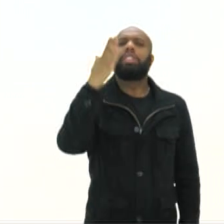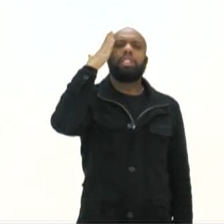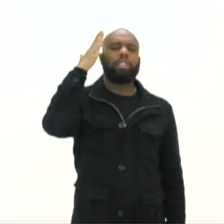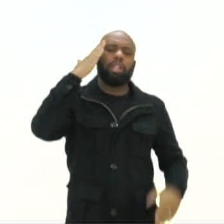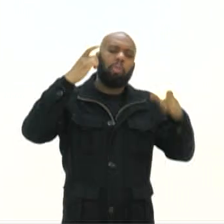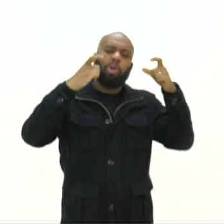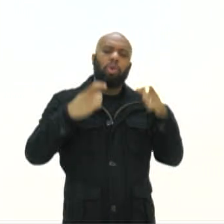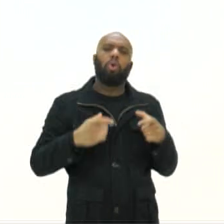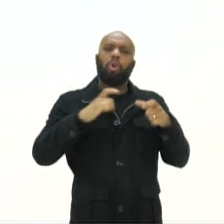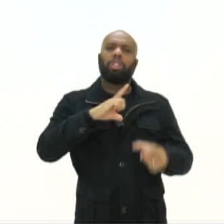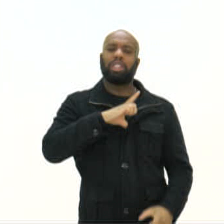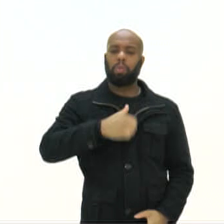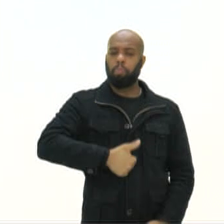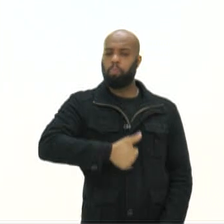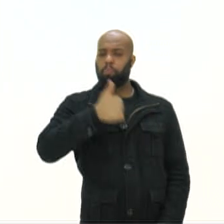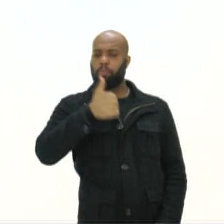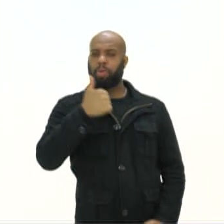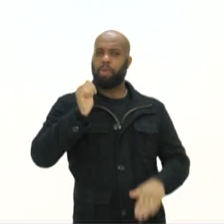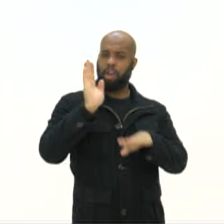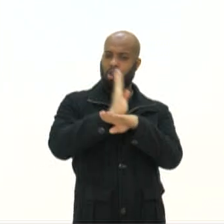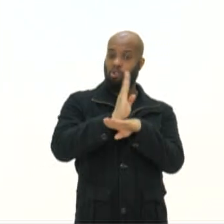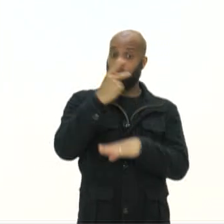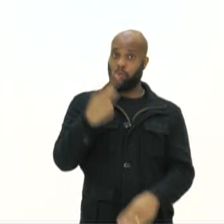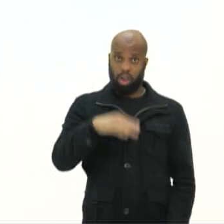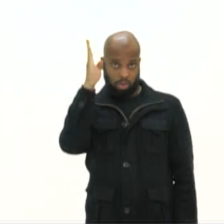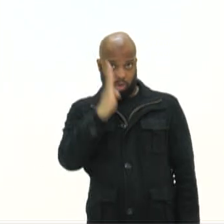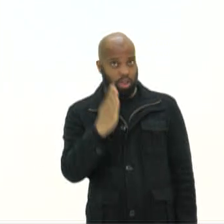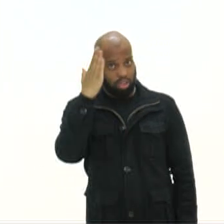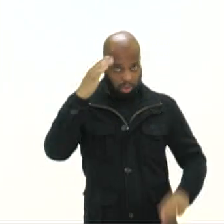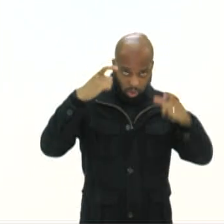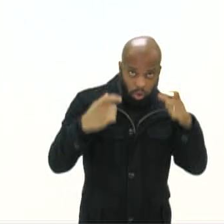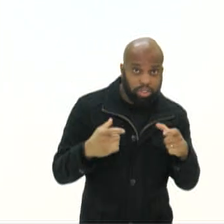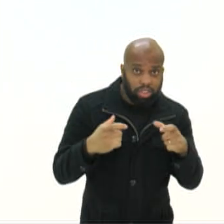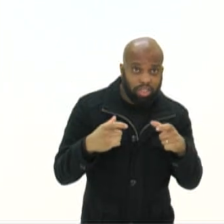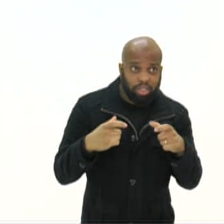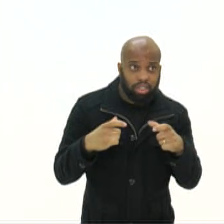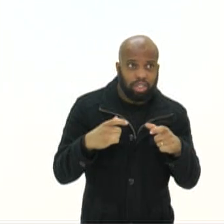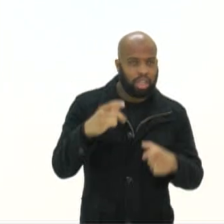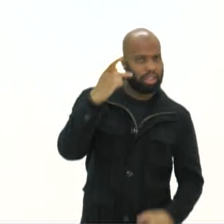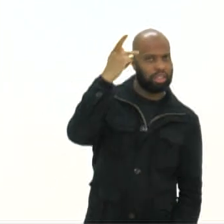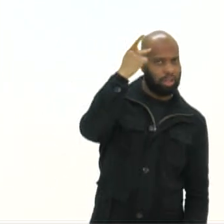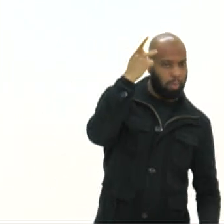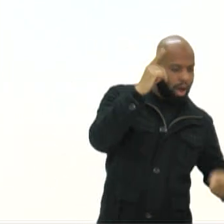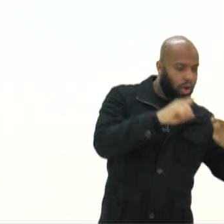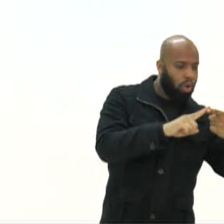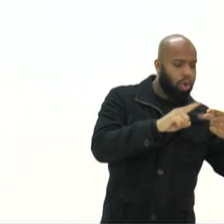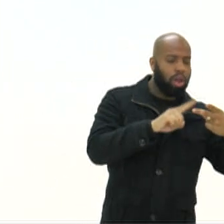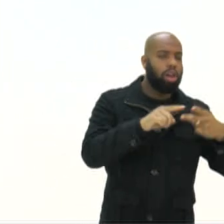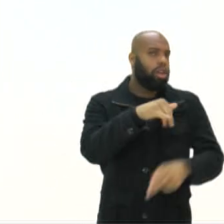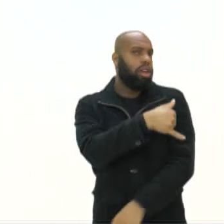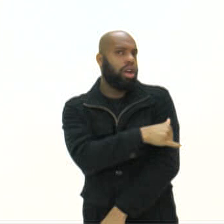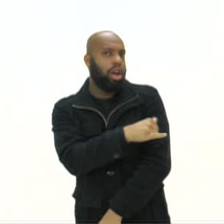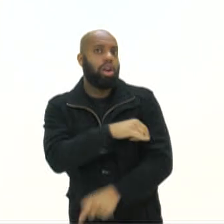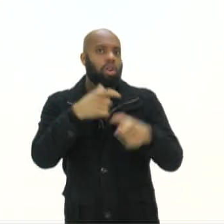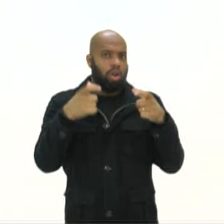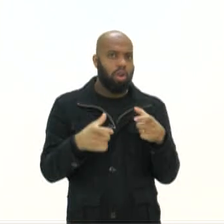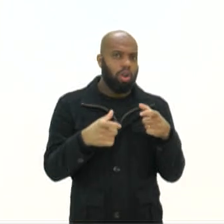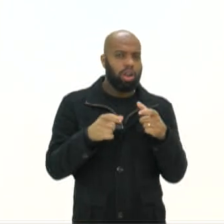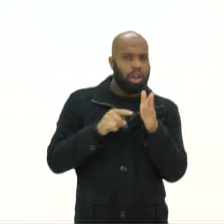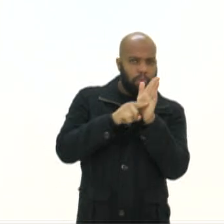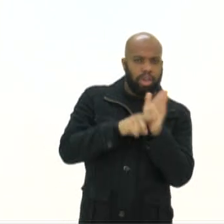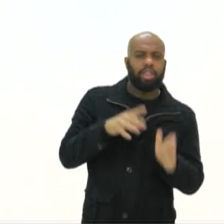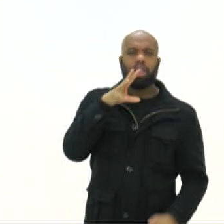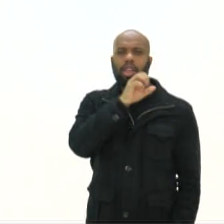aonde que passou o primeiro filme aqui no Brasil? Em São Paulo ou em Rio de Janeiro? Dá uma